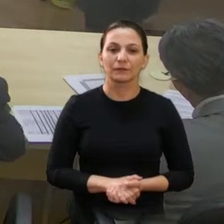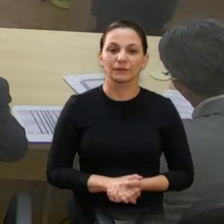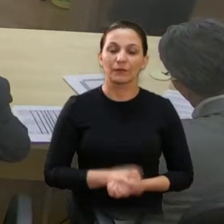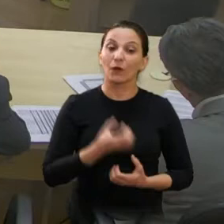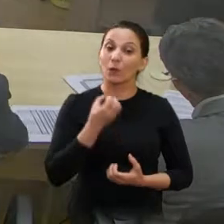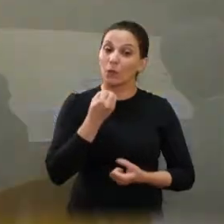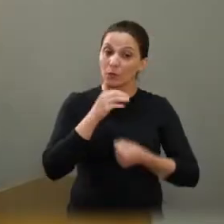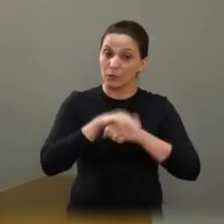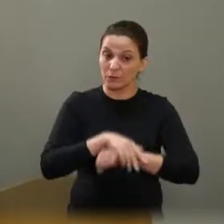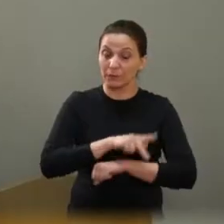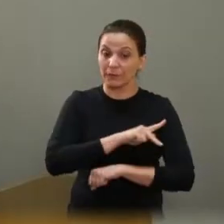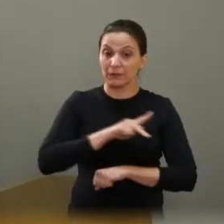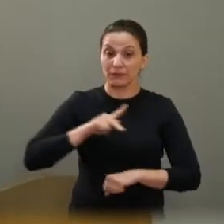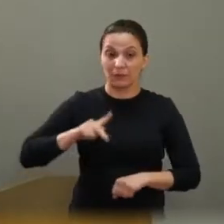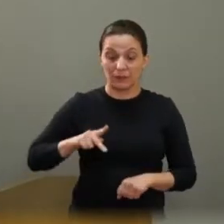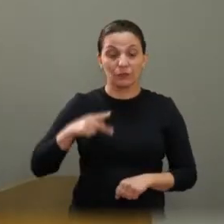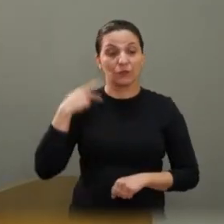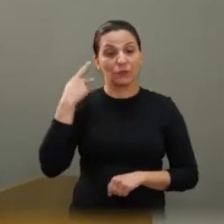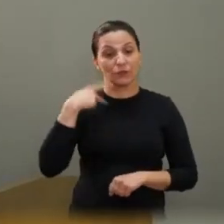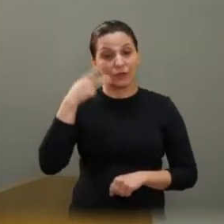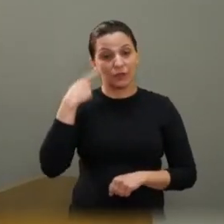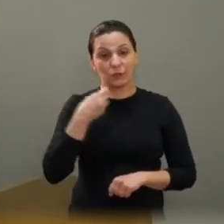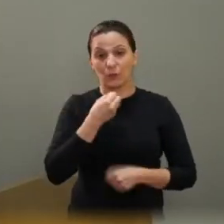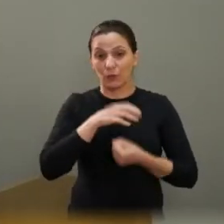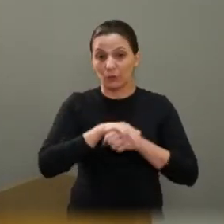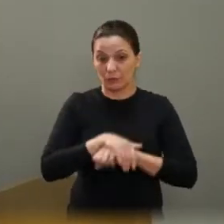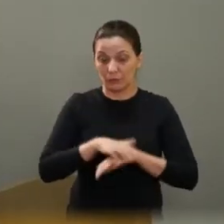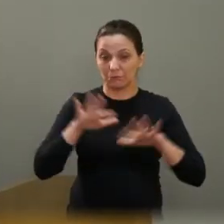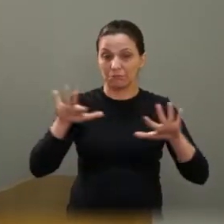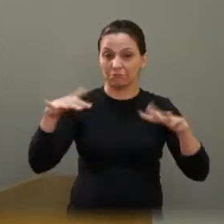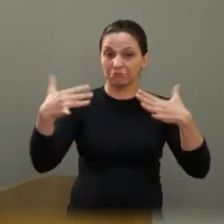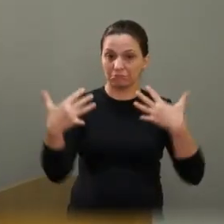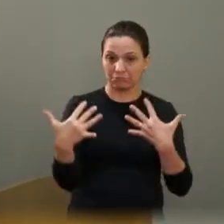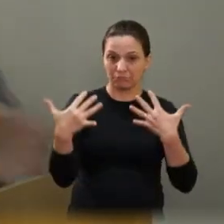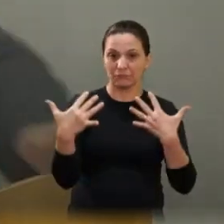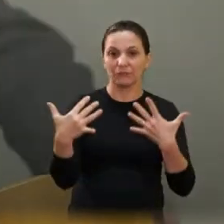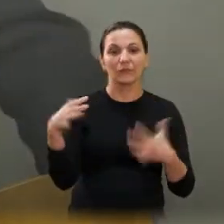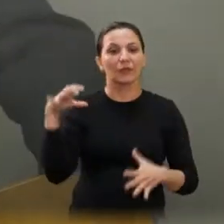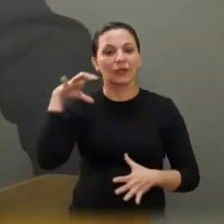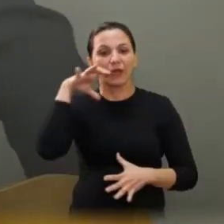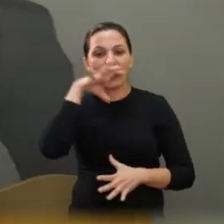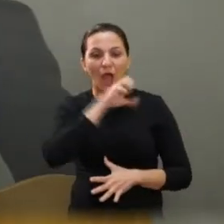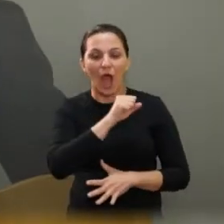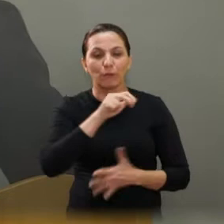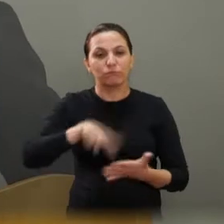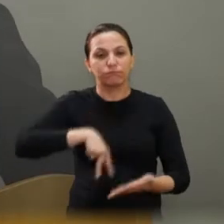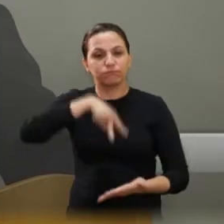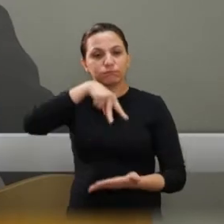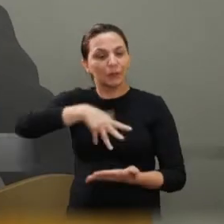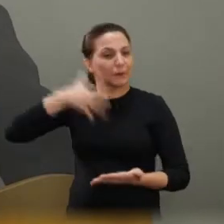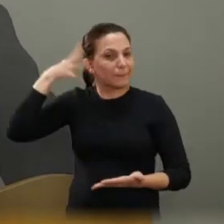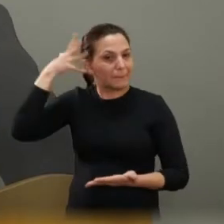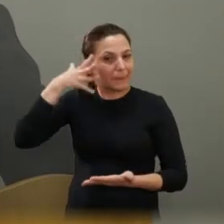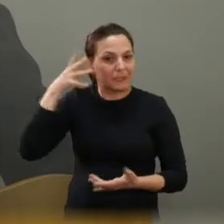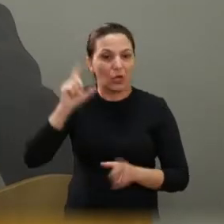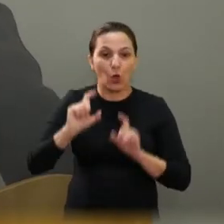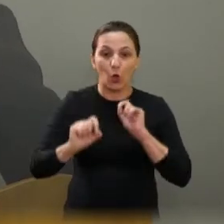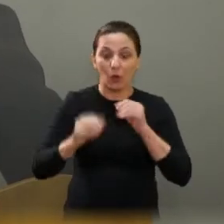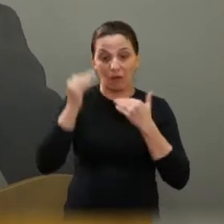boa noite presidente' Boa noite senhor dos vereadores que nos ouve nos assistir quero rapidamente aqui Presidente